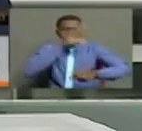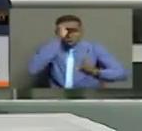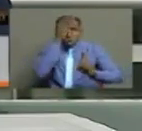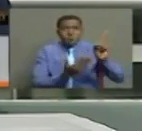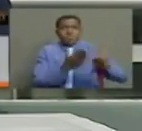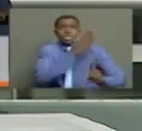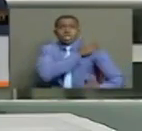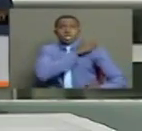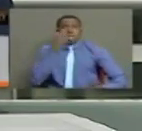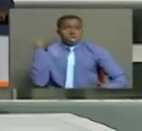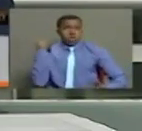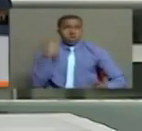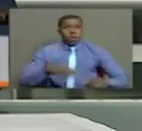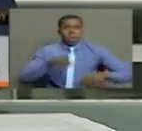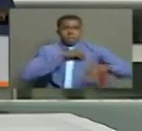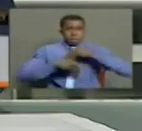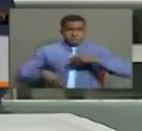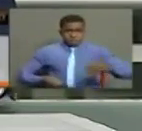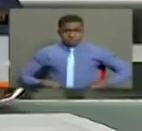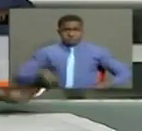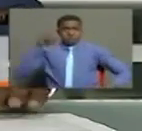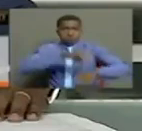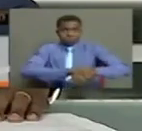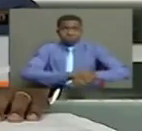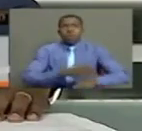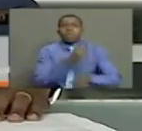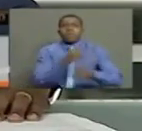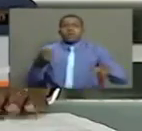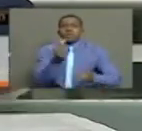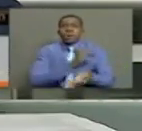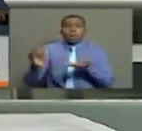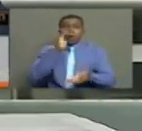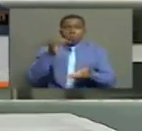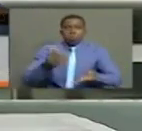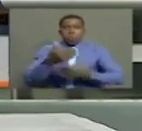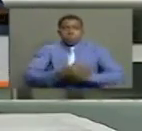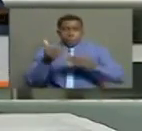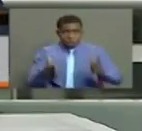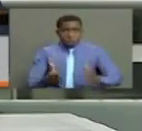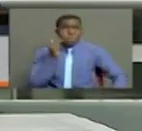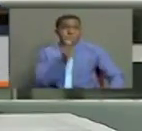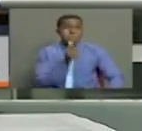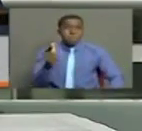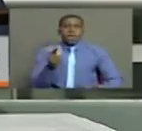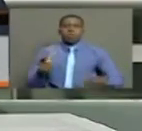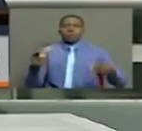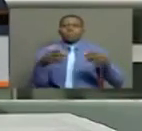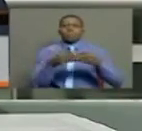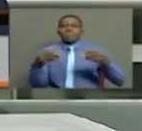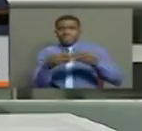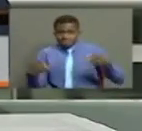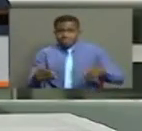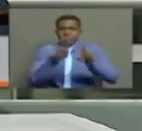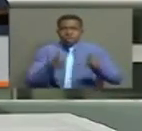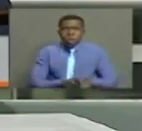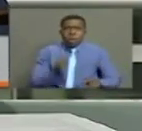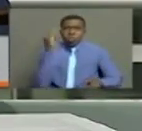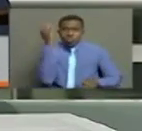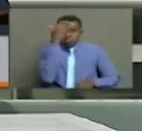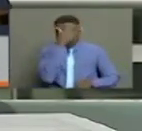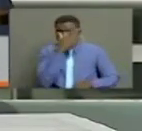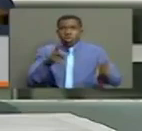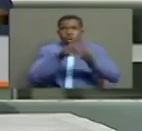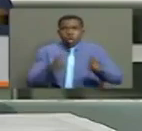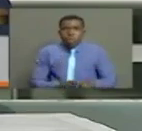dólares norte-americanos mais de 700.000 Europa e mais de 800 milhões de kwanzas